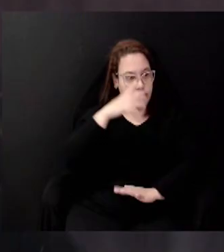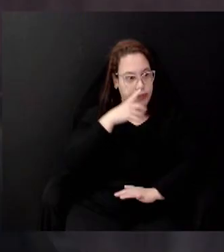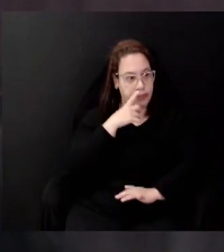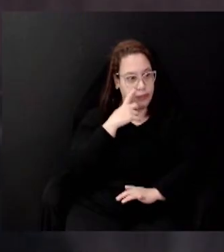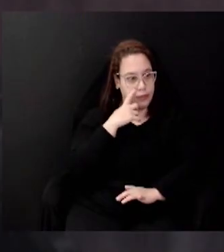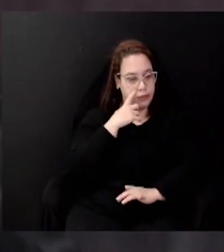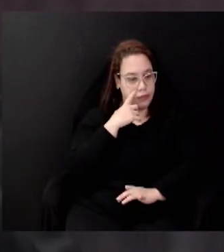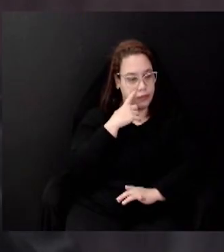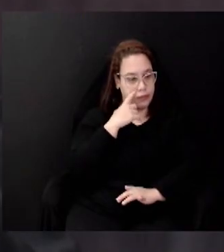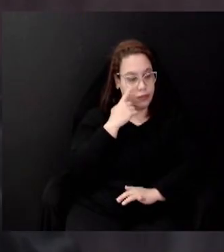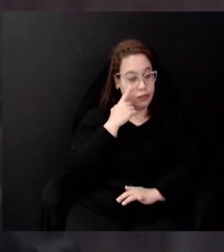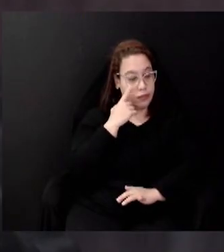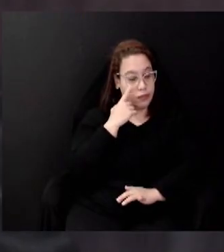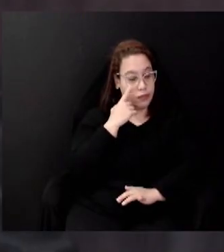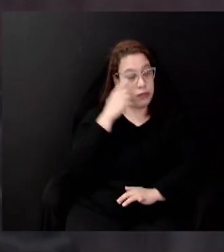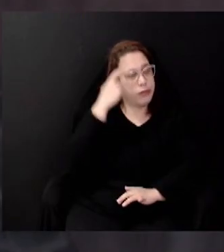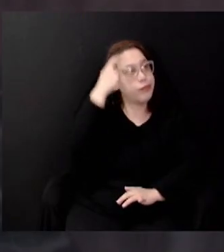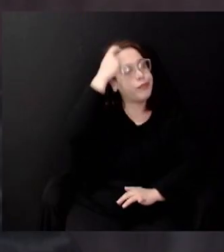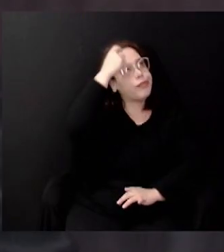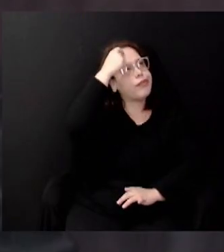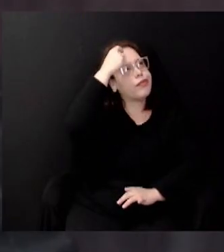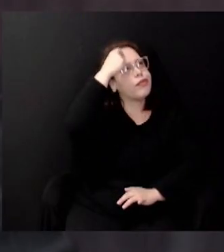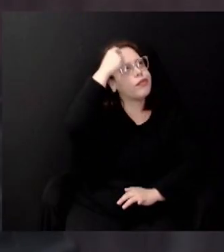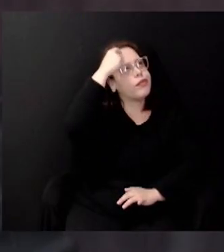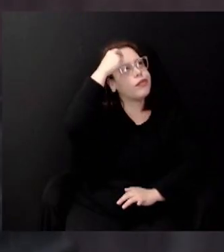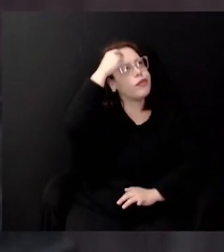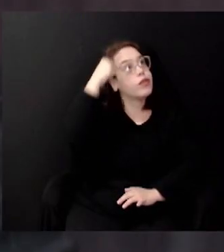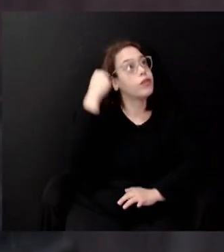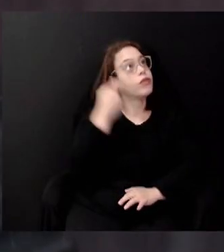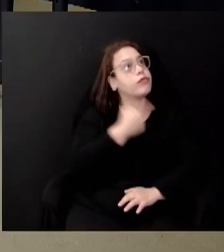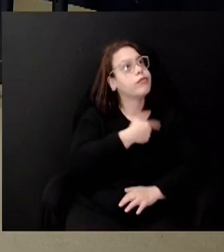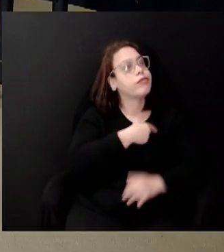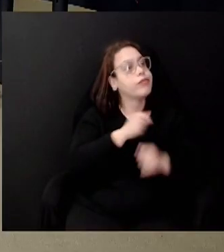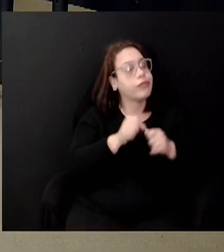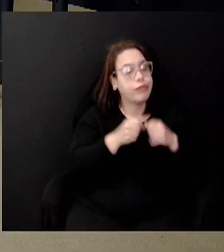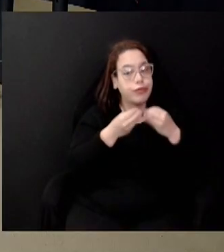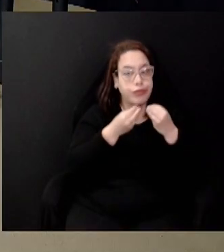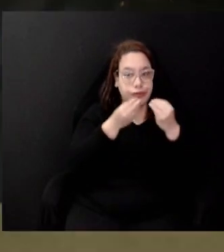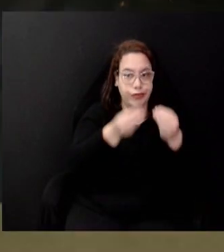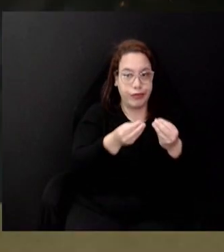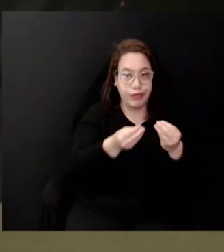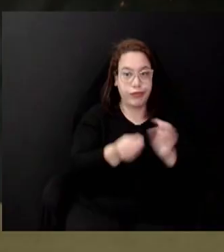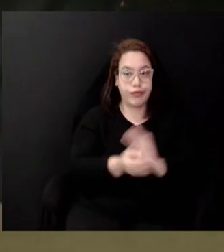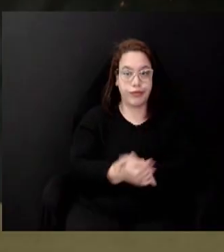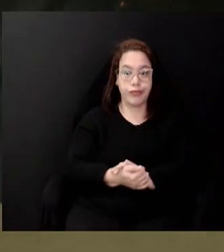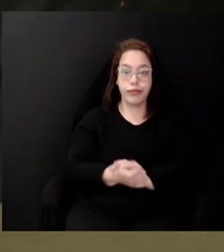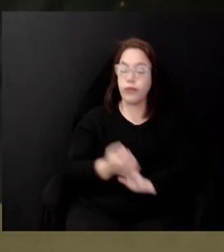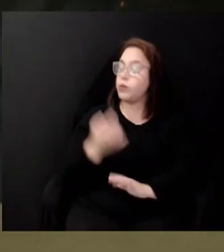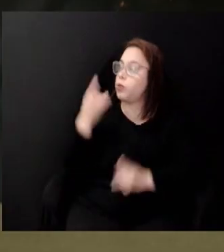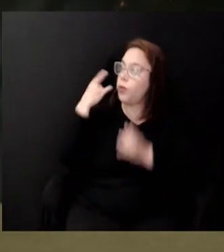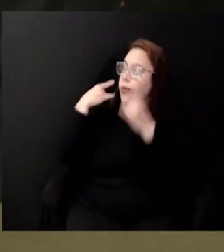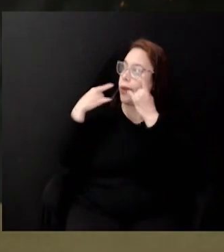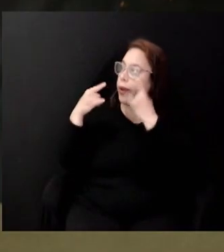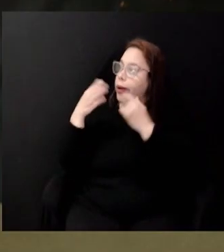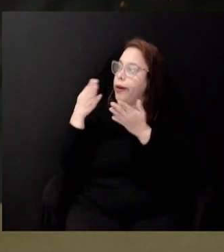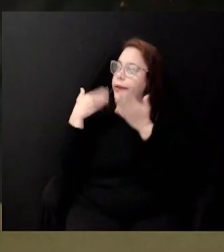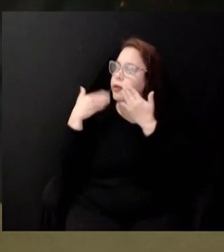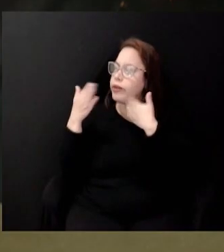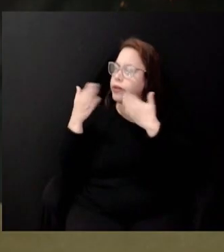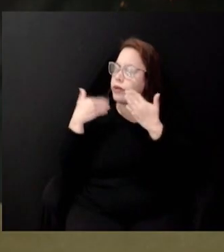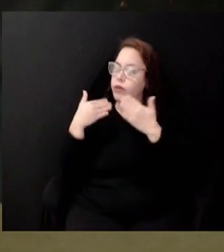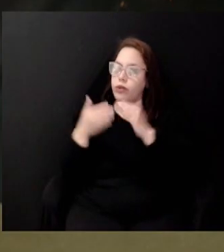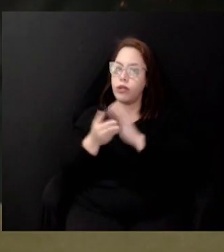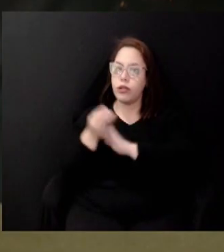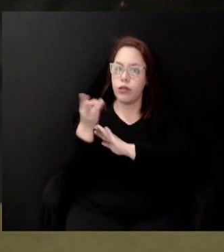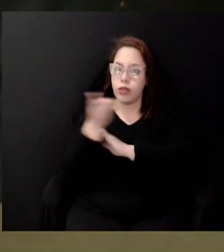tenha consciência do que nós estamos cedendo. Gente, muito interessante a nossa conversa com essas 3